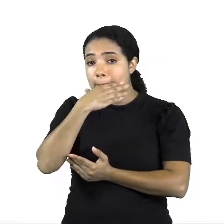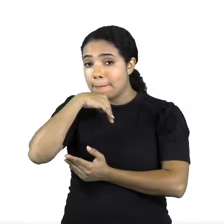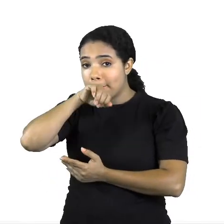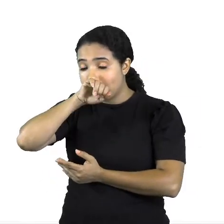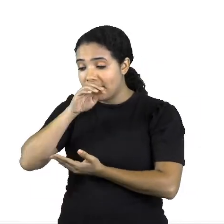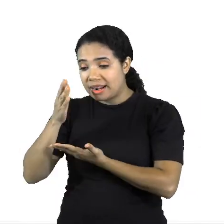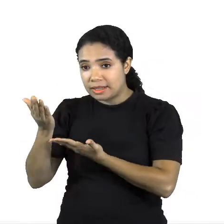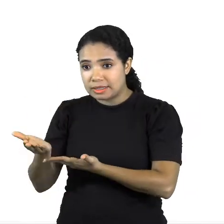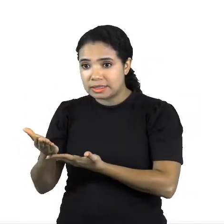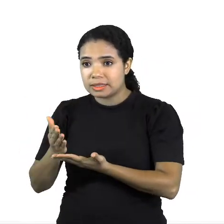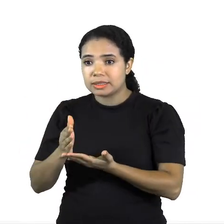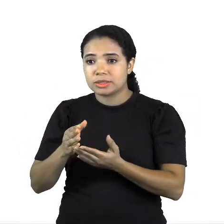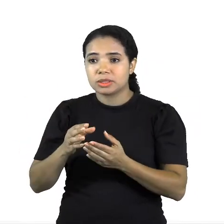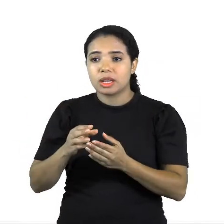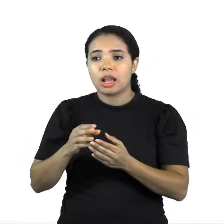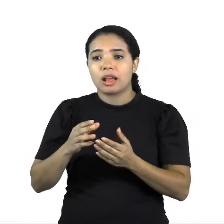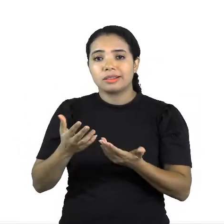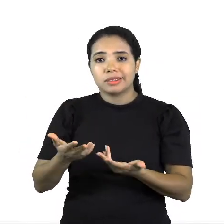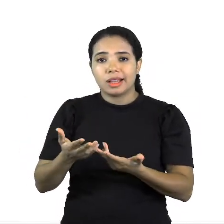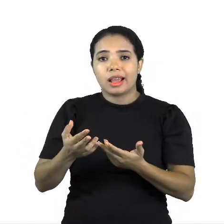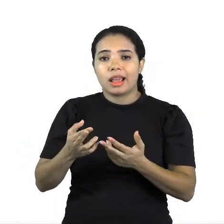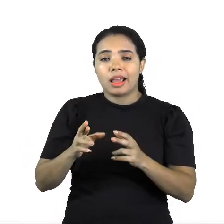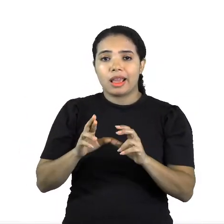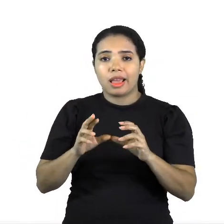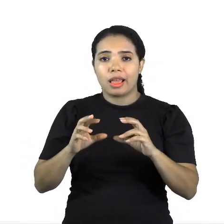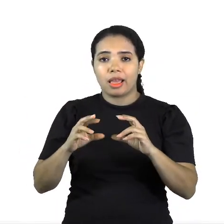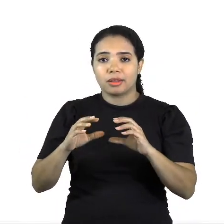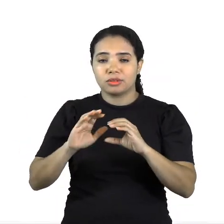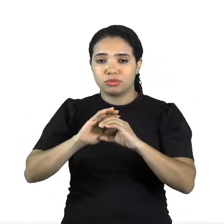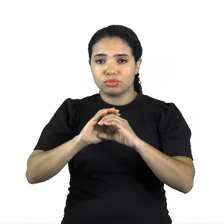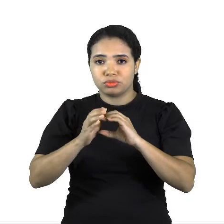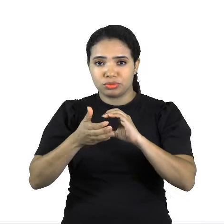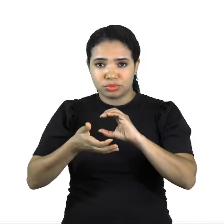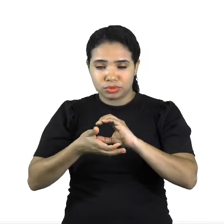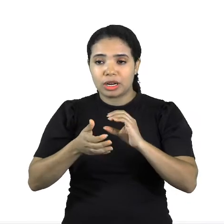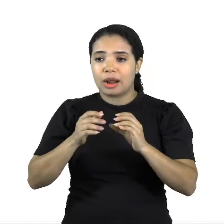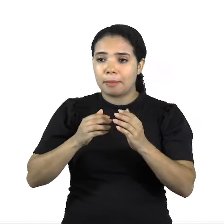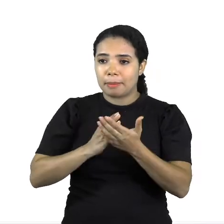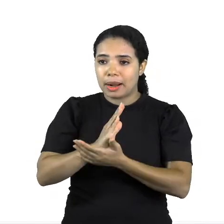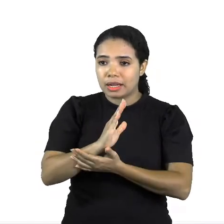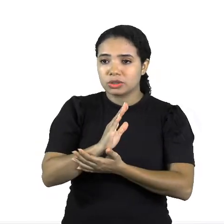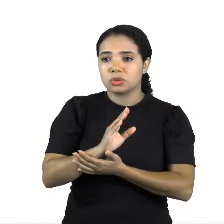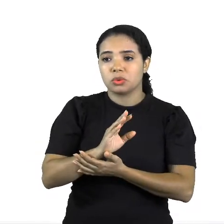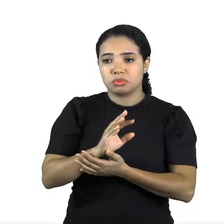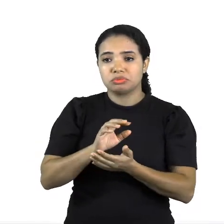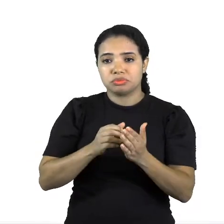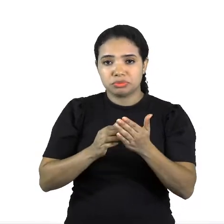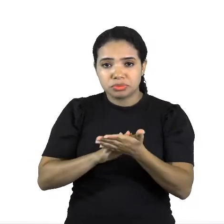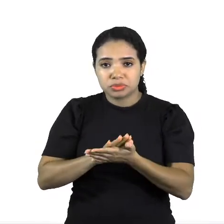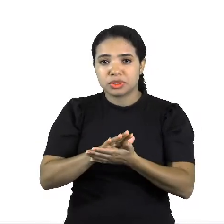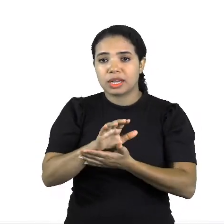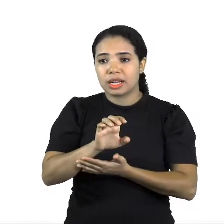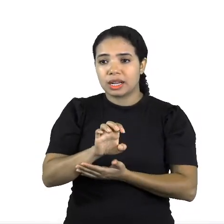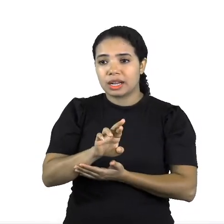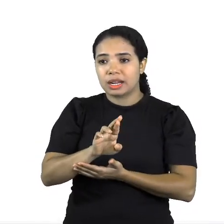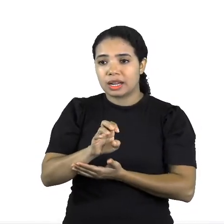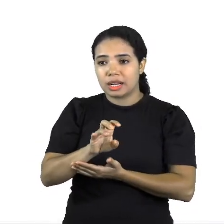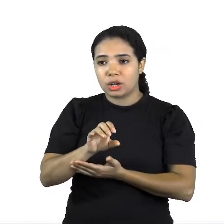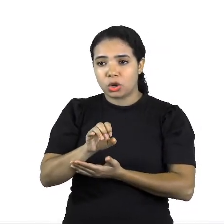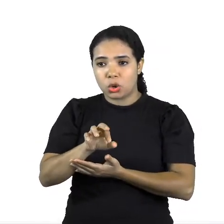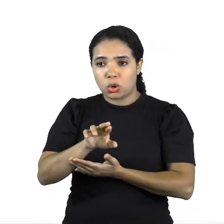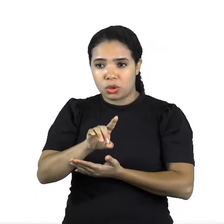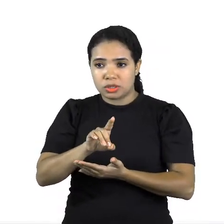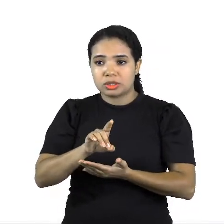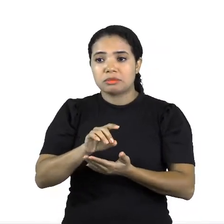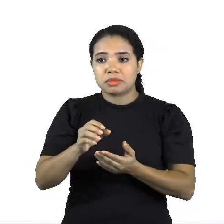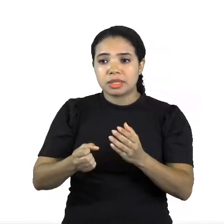editora Record e agora ganha sua primeira versão em quadrinhos em edição inédita e oficial pela Fundação